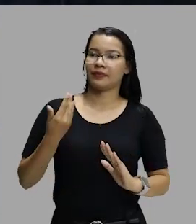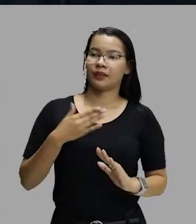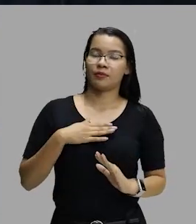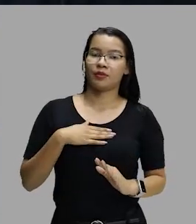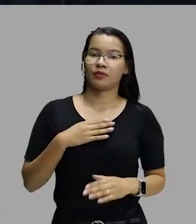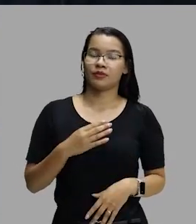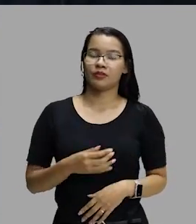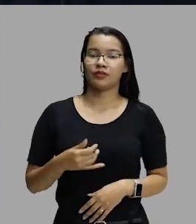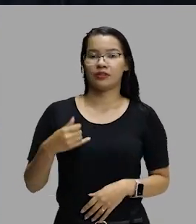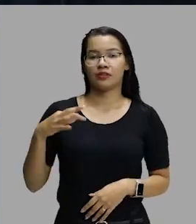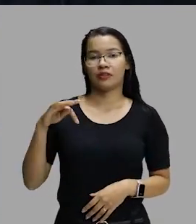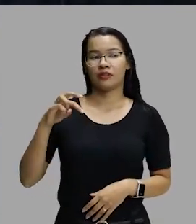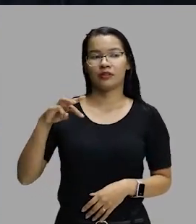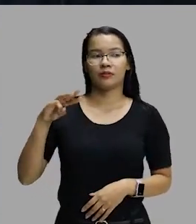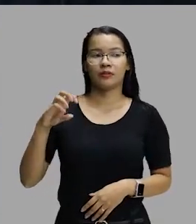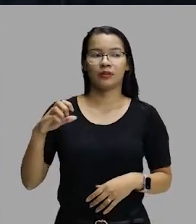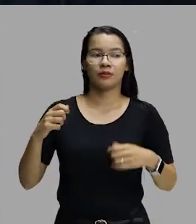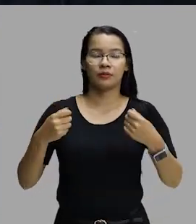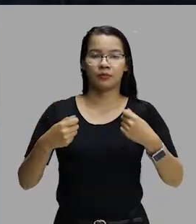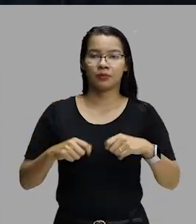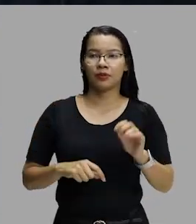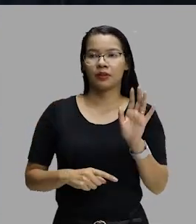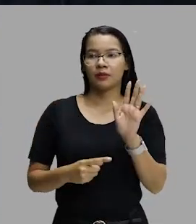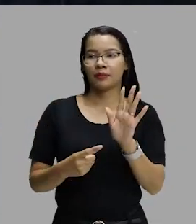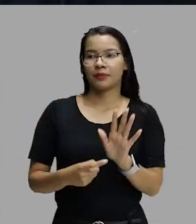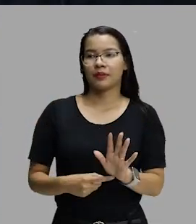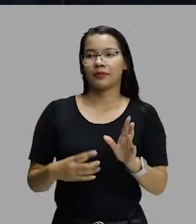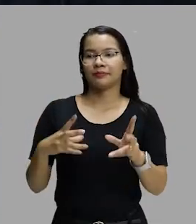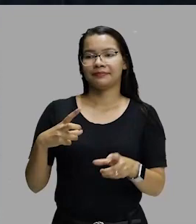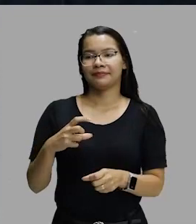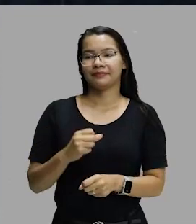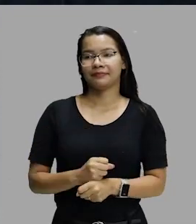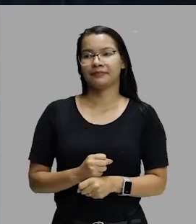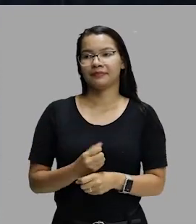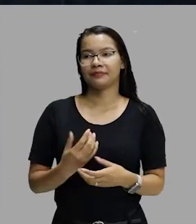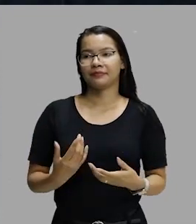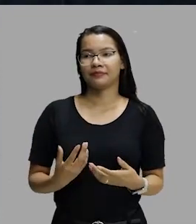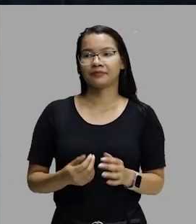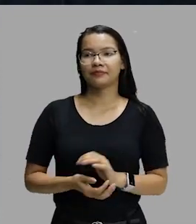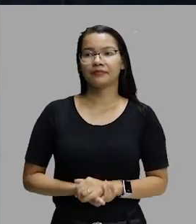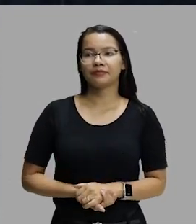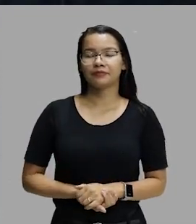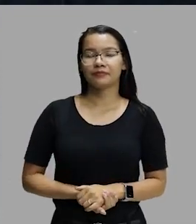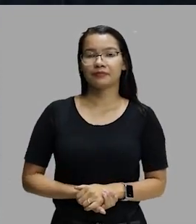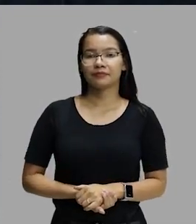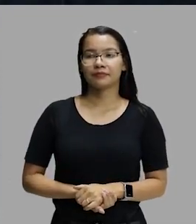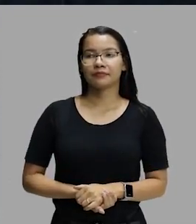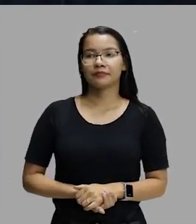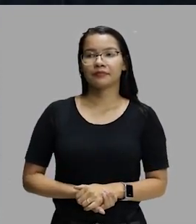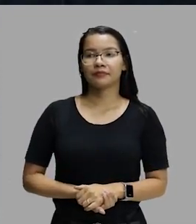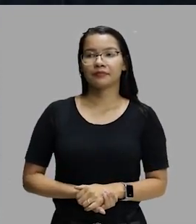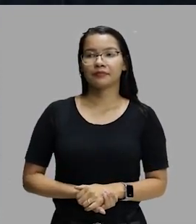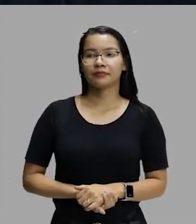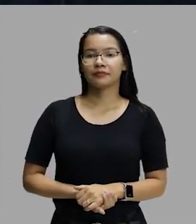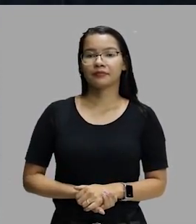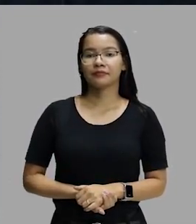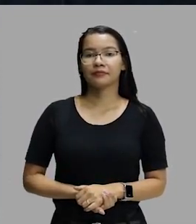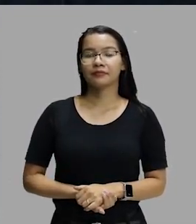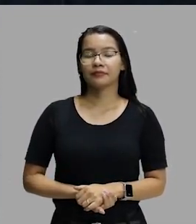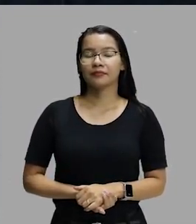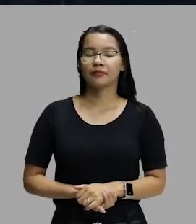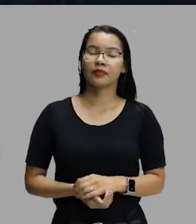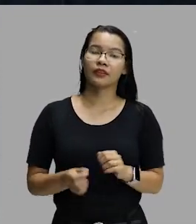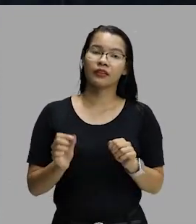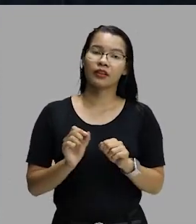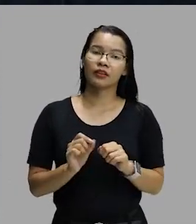resumo. Apresentar para vocês de forma sintética, né, no sentido de síntese, né? No sentido da síntese,